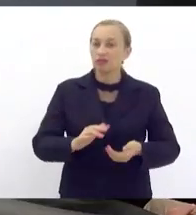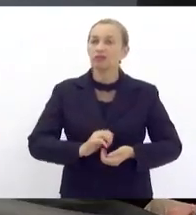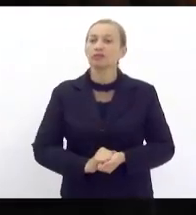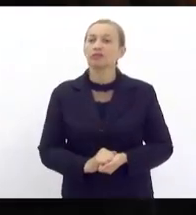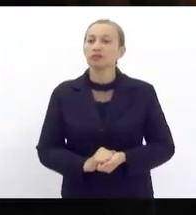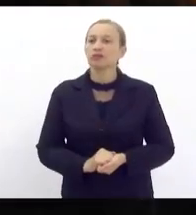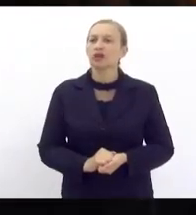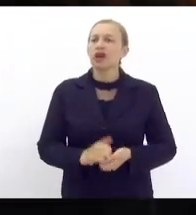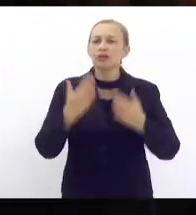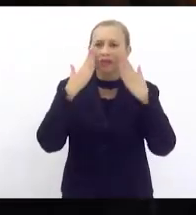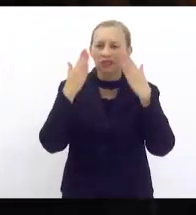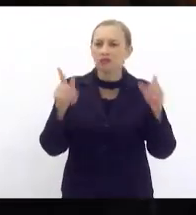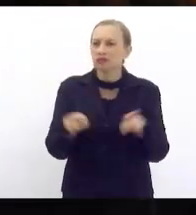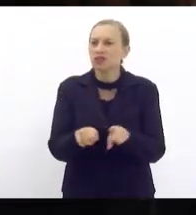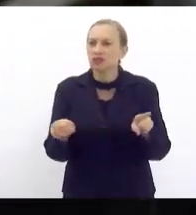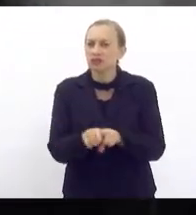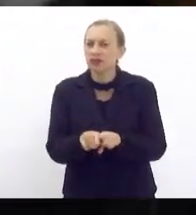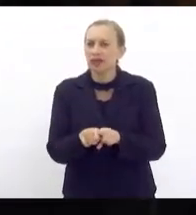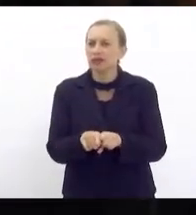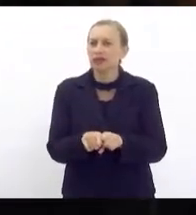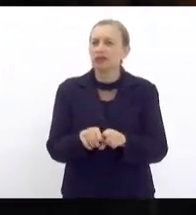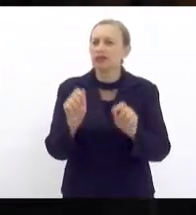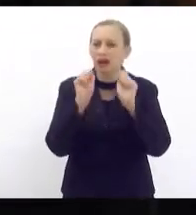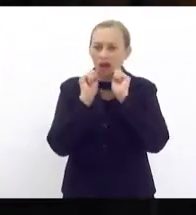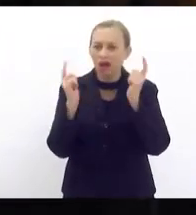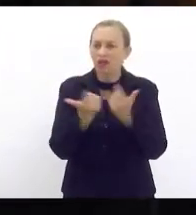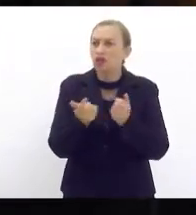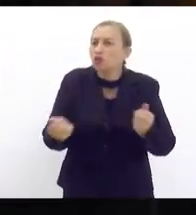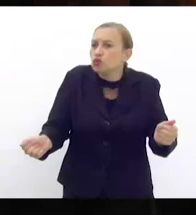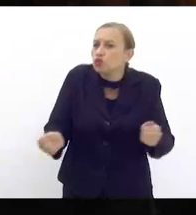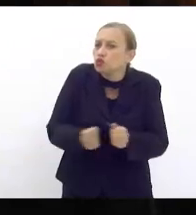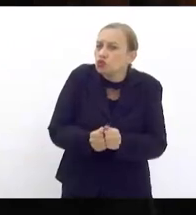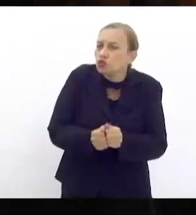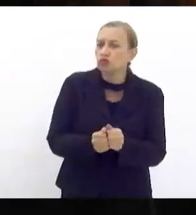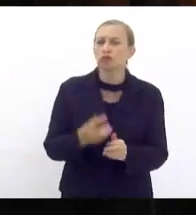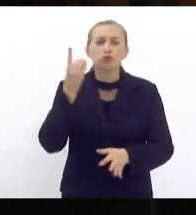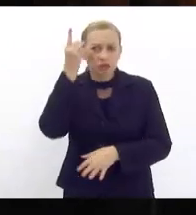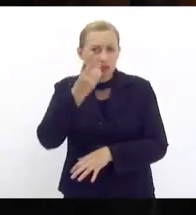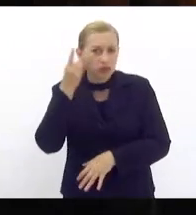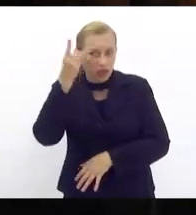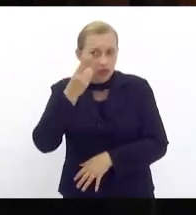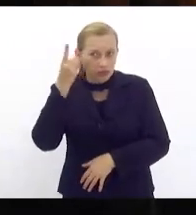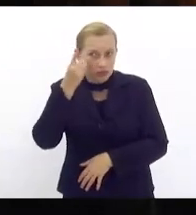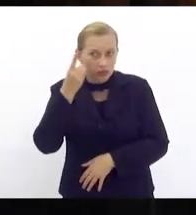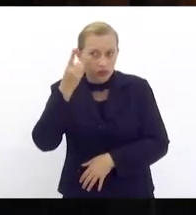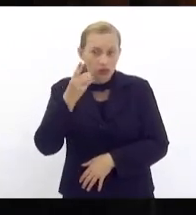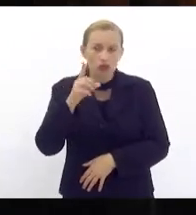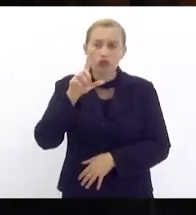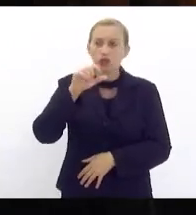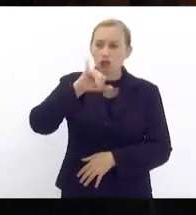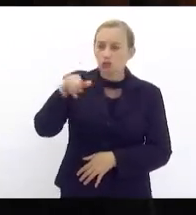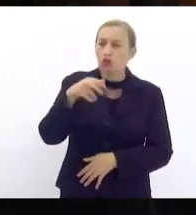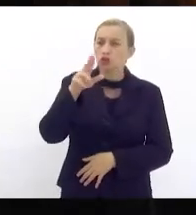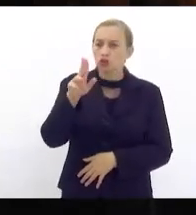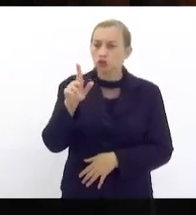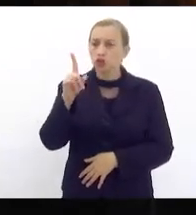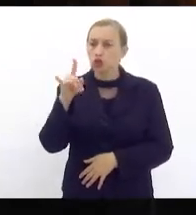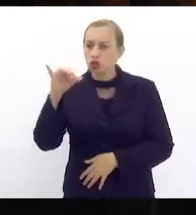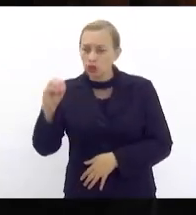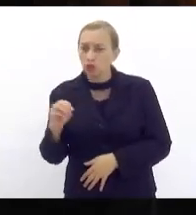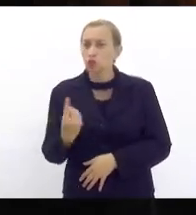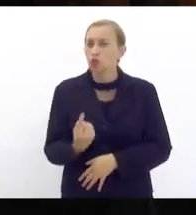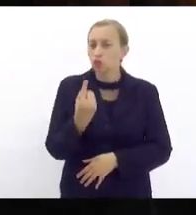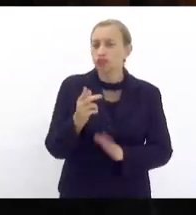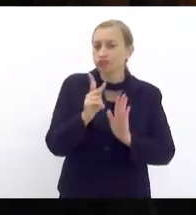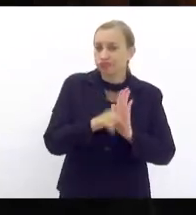apresentamos também aqui na Assembleia Legislativa junto ao Deputado Júlio Rocha um